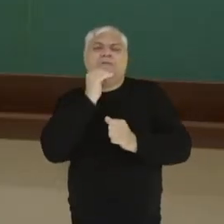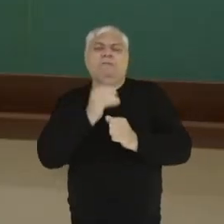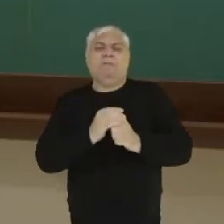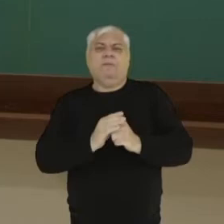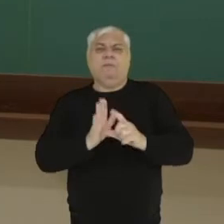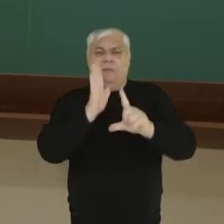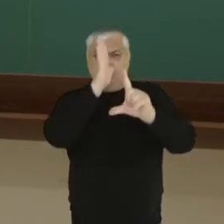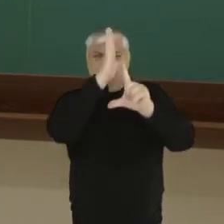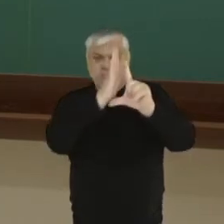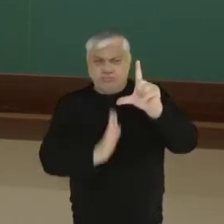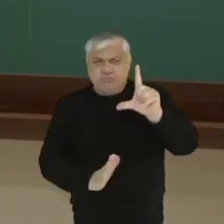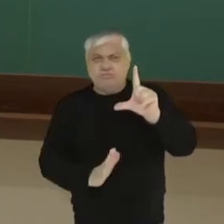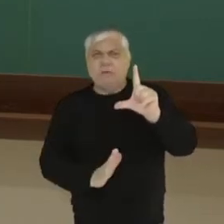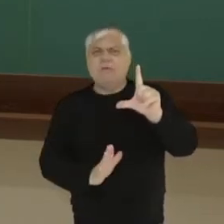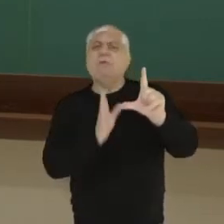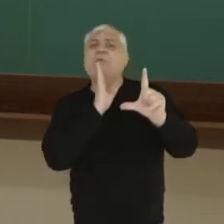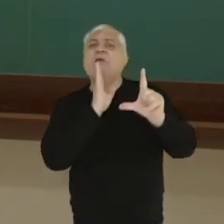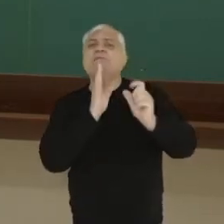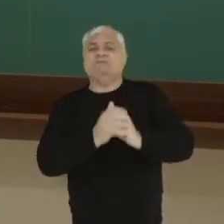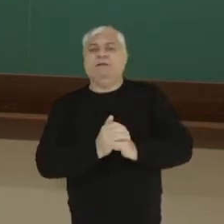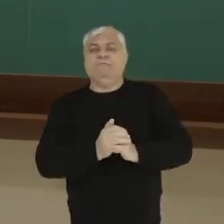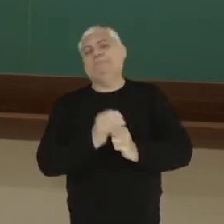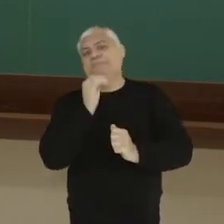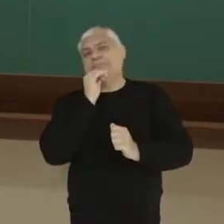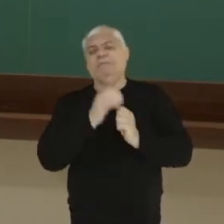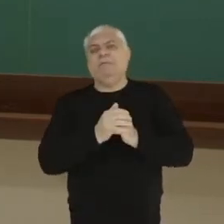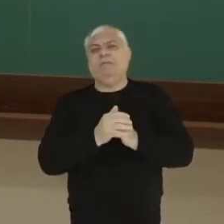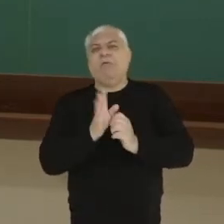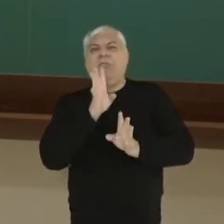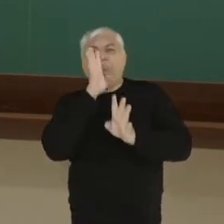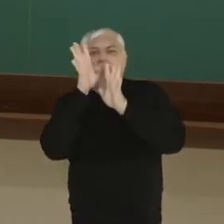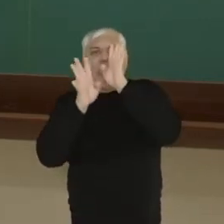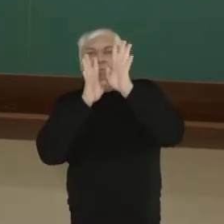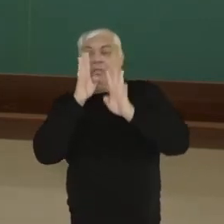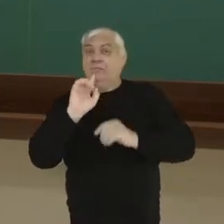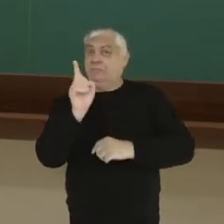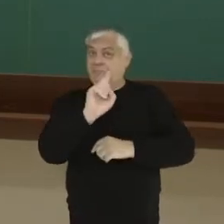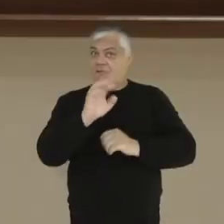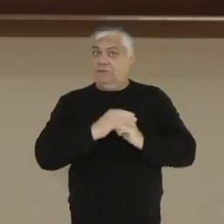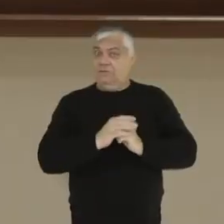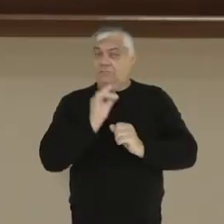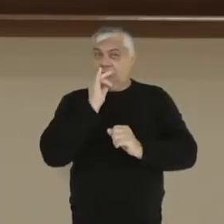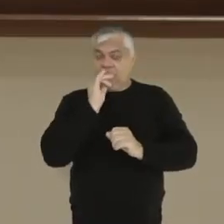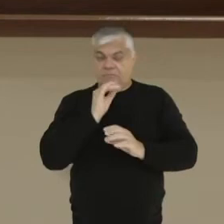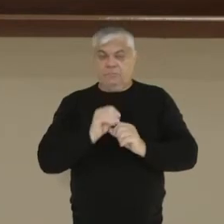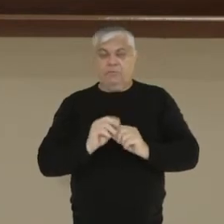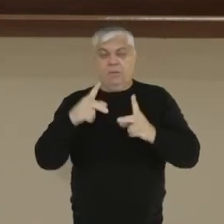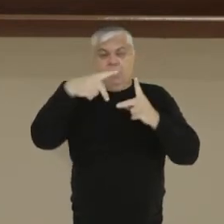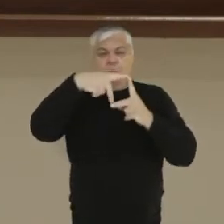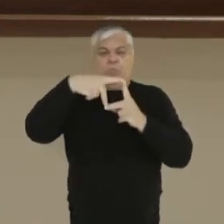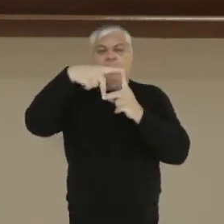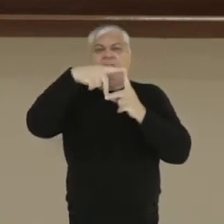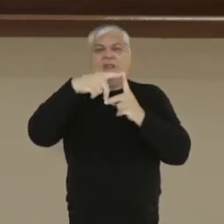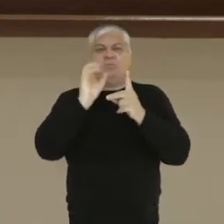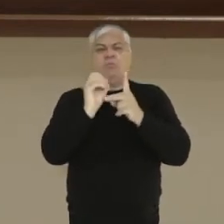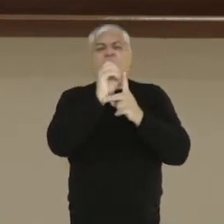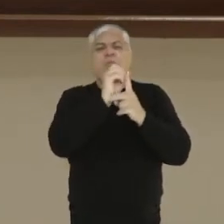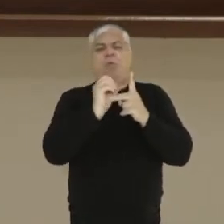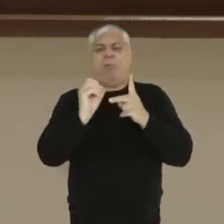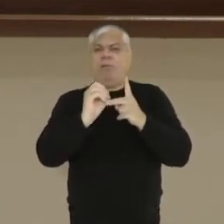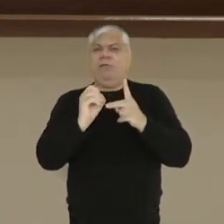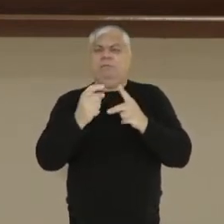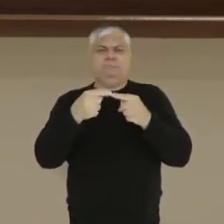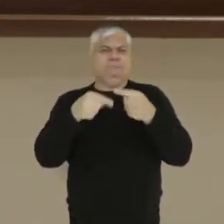tamanho que você conhece. Só que você não vai dividir de qualquer jeito. Eu vou pegar um quadrado e vou dividir em bolinhas, né? Vou